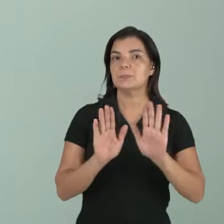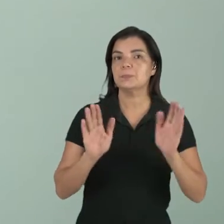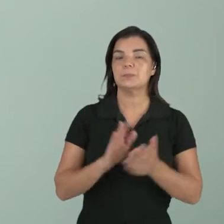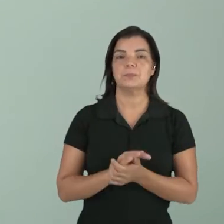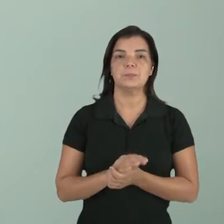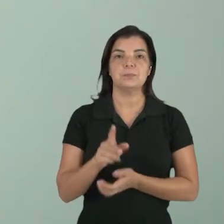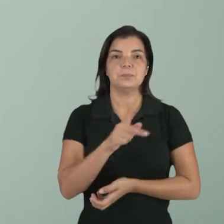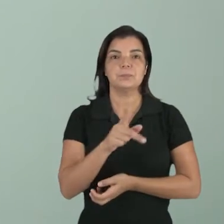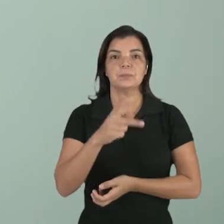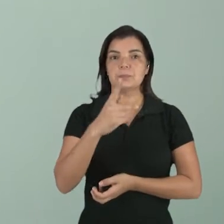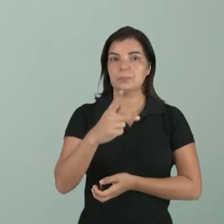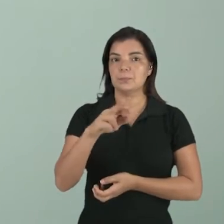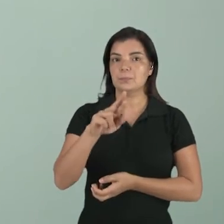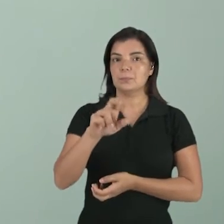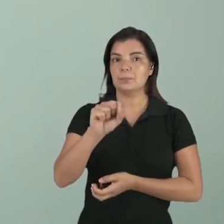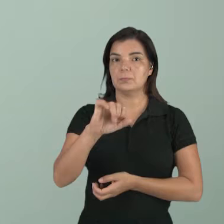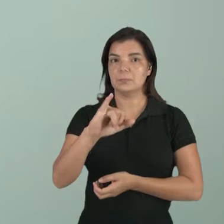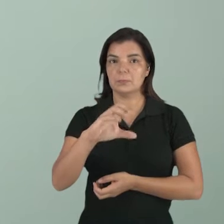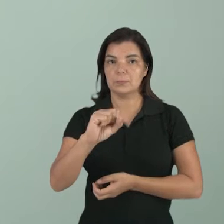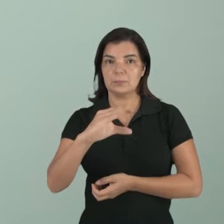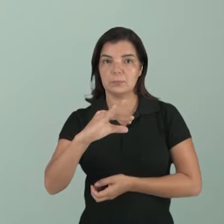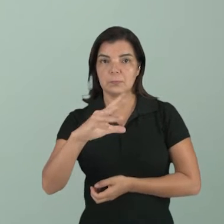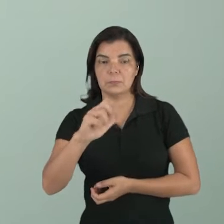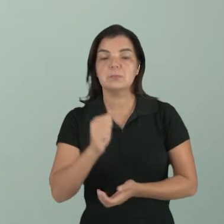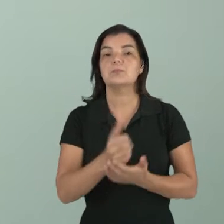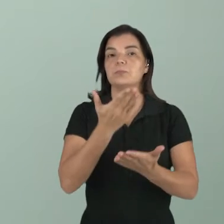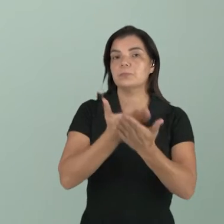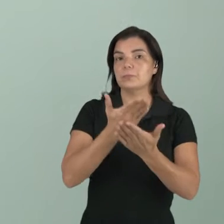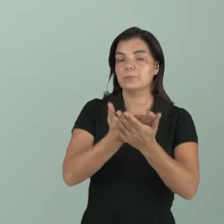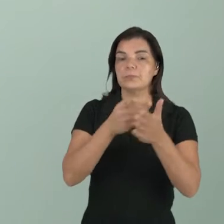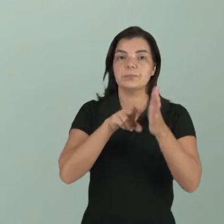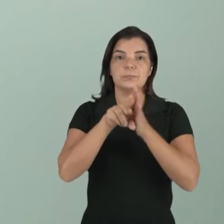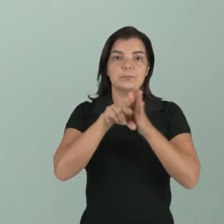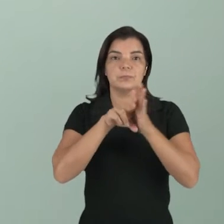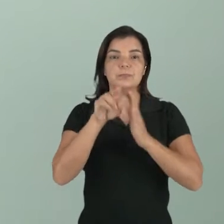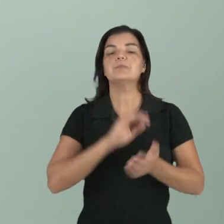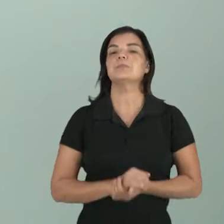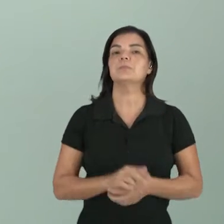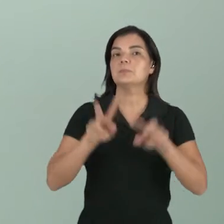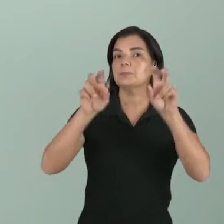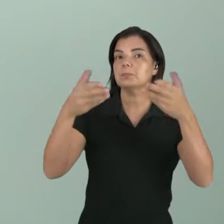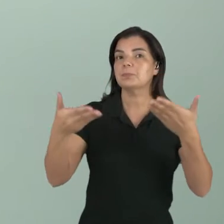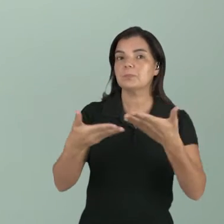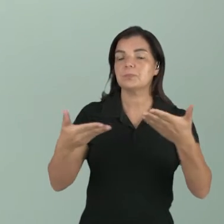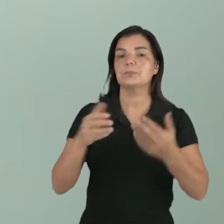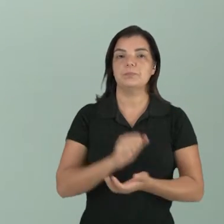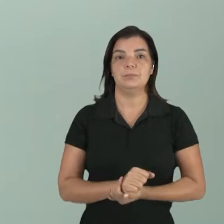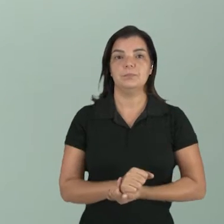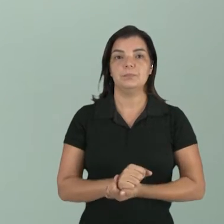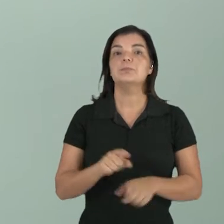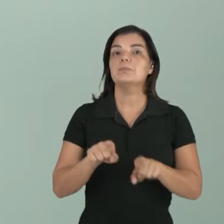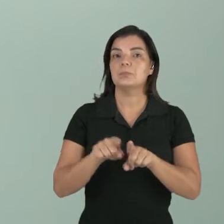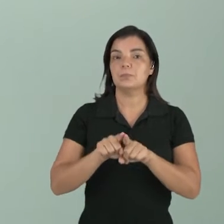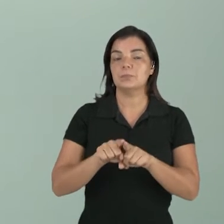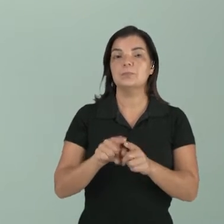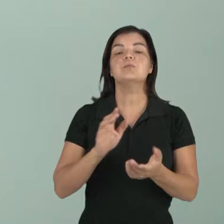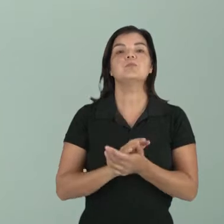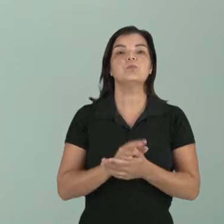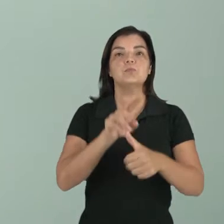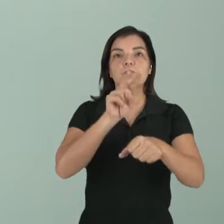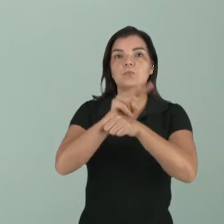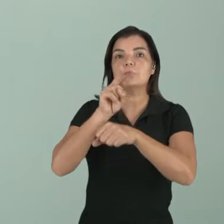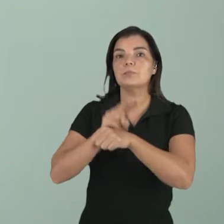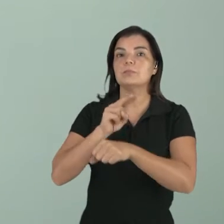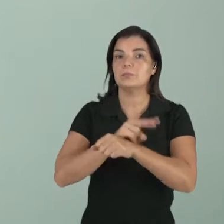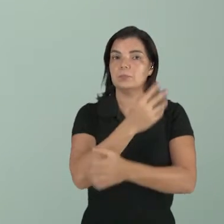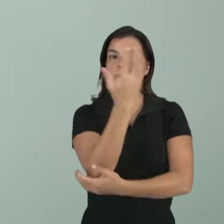Olá, eu sou a professora Priscila e hoje nós teremos mais uma aula de biologia. O nosso tema de hoje será as unidades de conservação